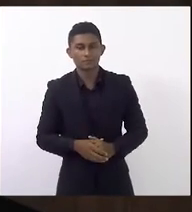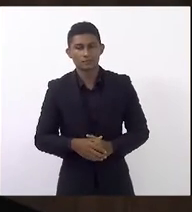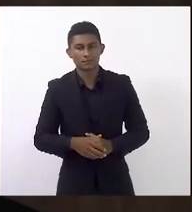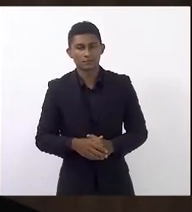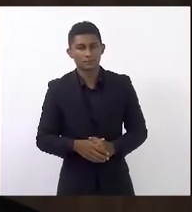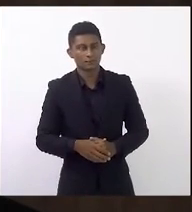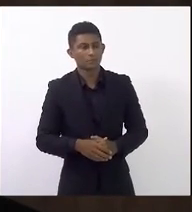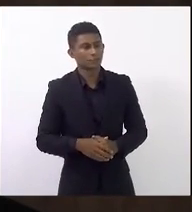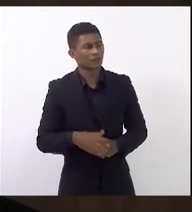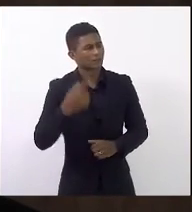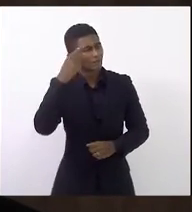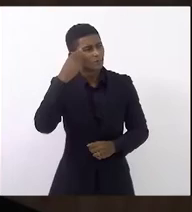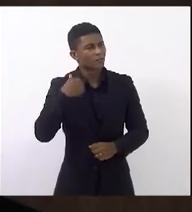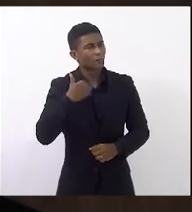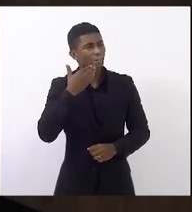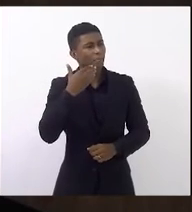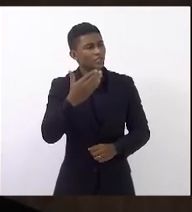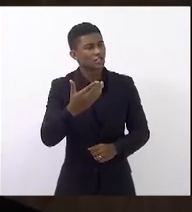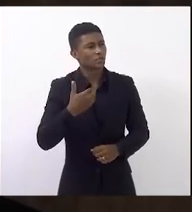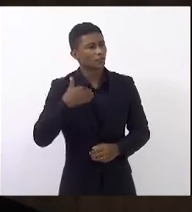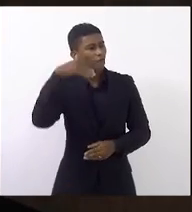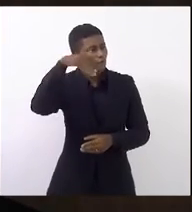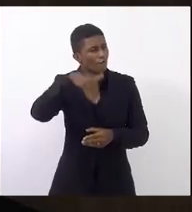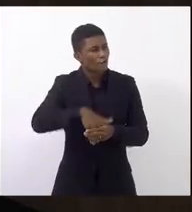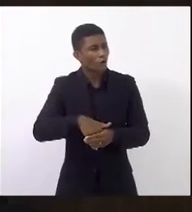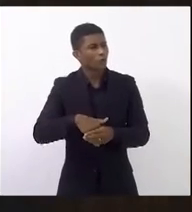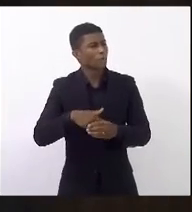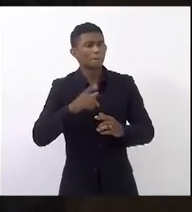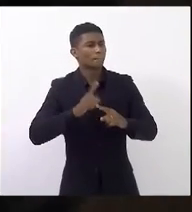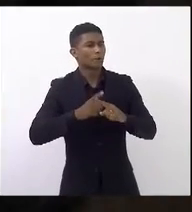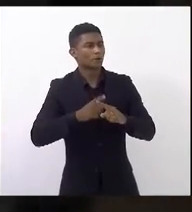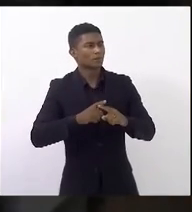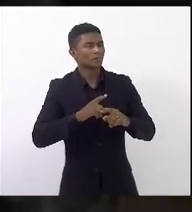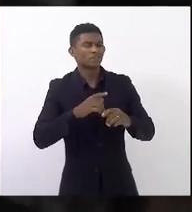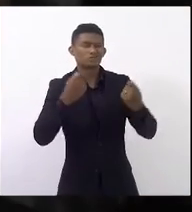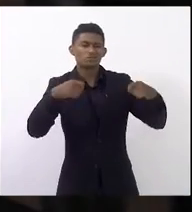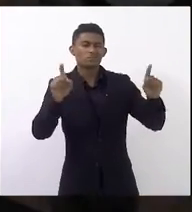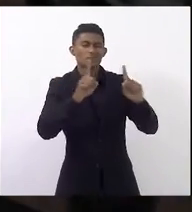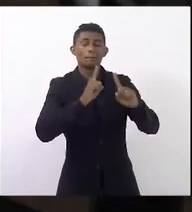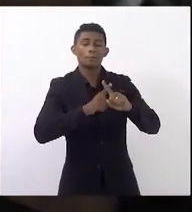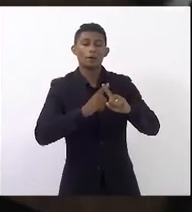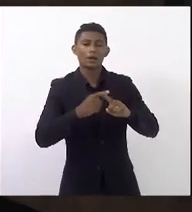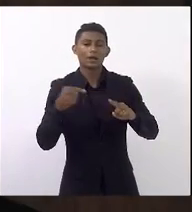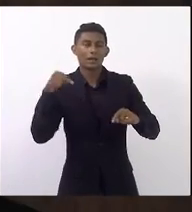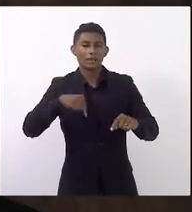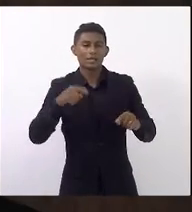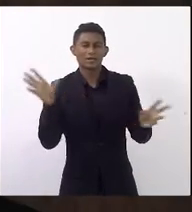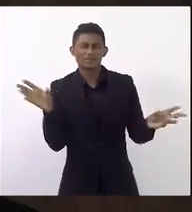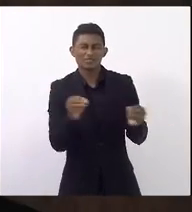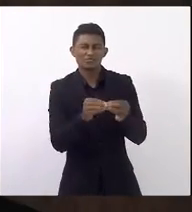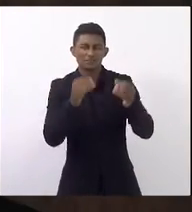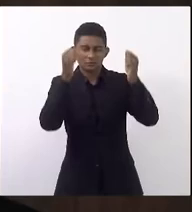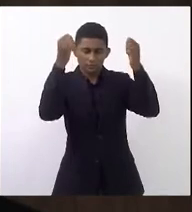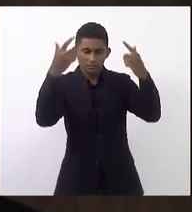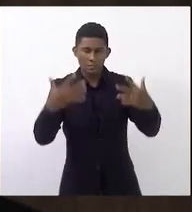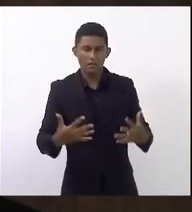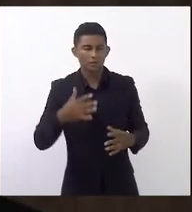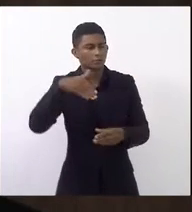Bittencourt, uma declaração de voto, nem será necessário, porque eu vou fazer agora uma rápida explicação do meu voto. Primeiro, para dizer